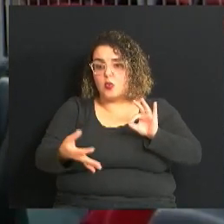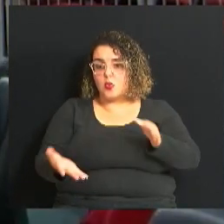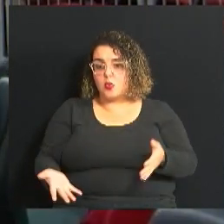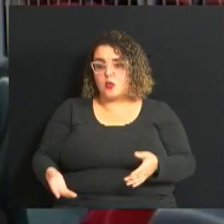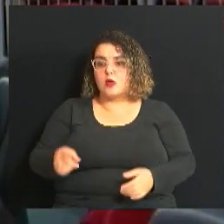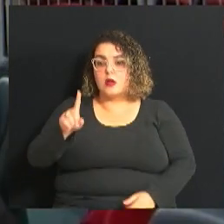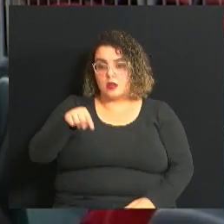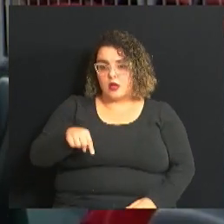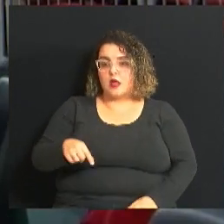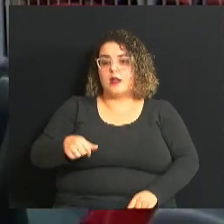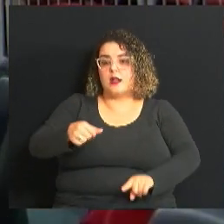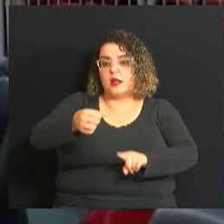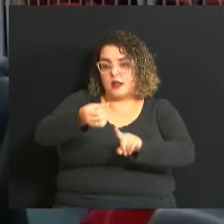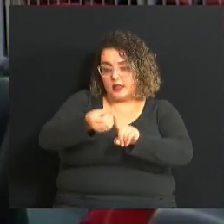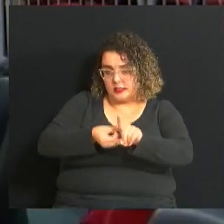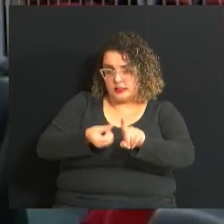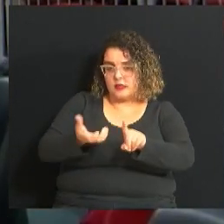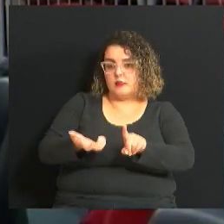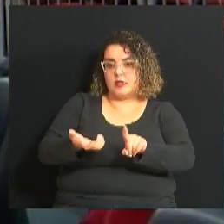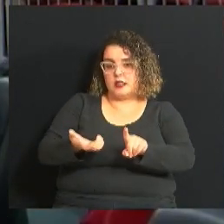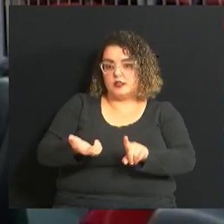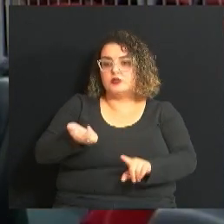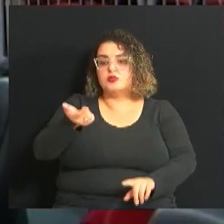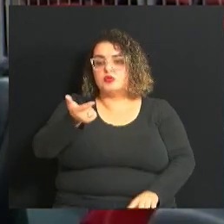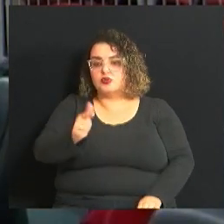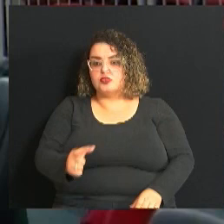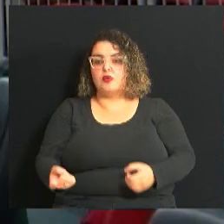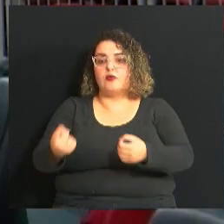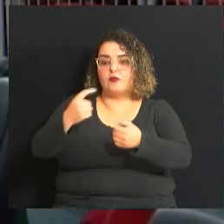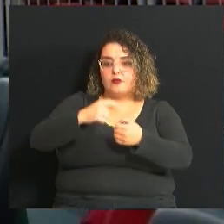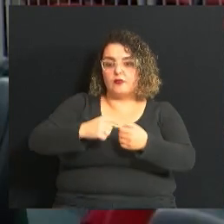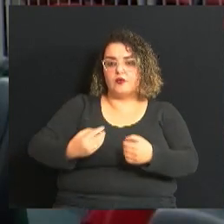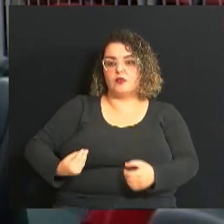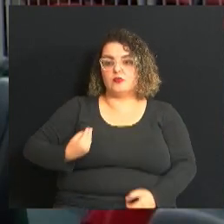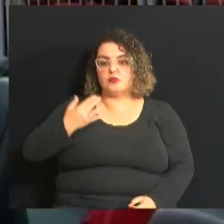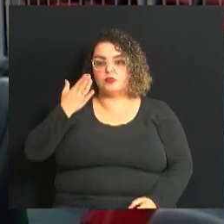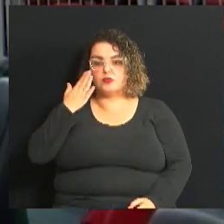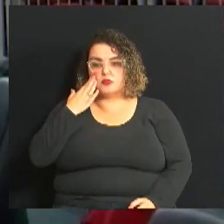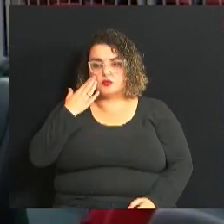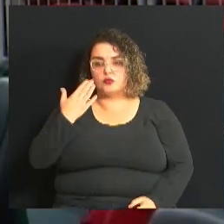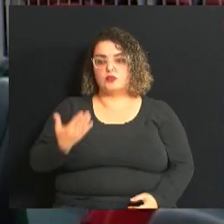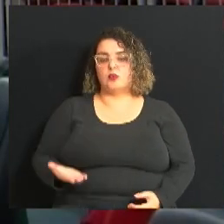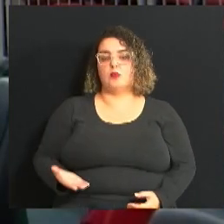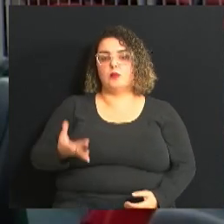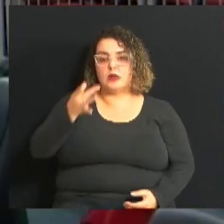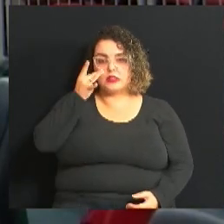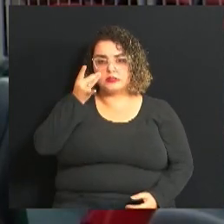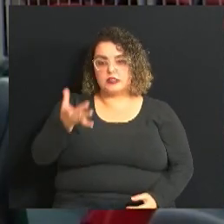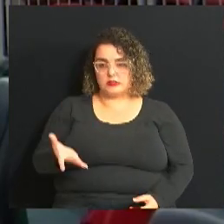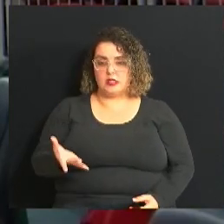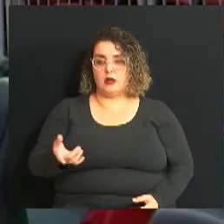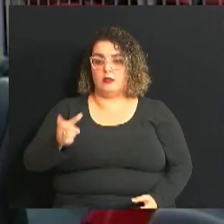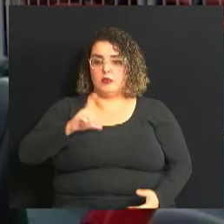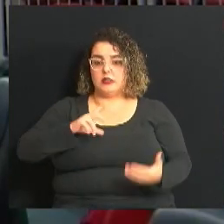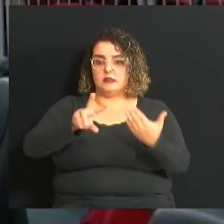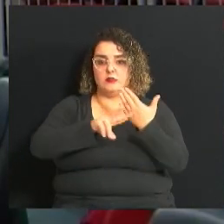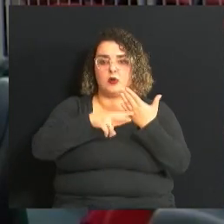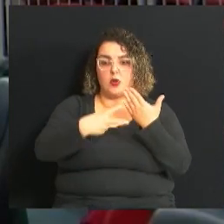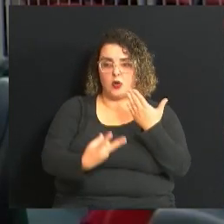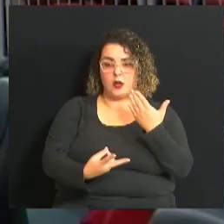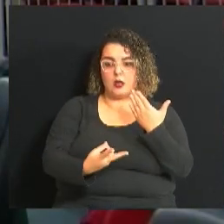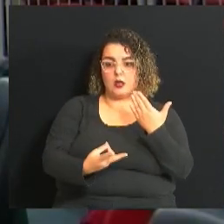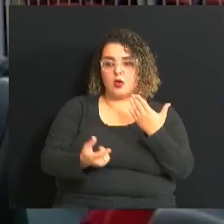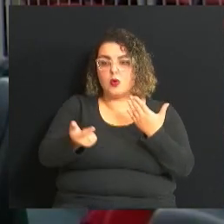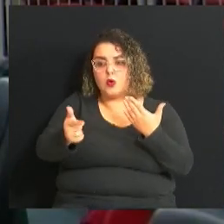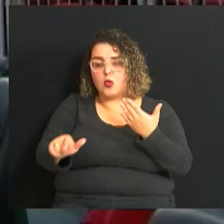neste semestre que se estabilizou novamente as atividades presenciais mas é evidente que a consequências da pandemia que ainda